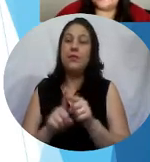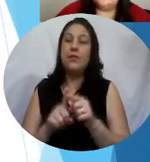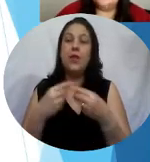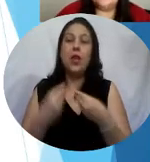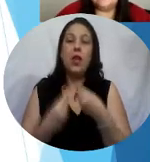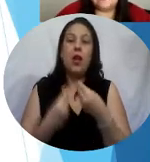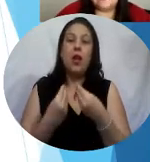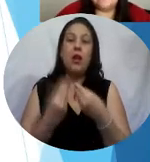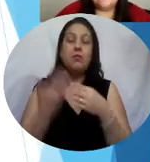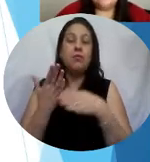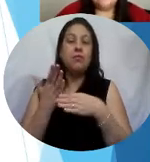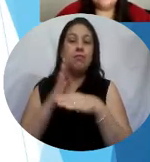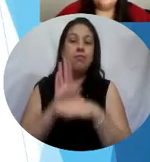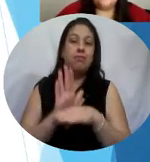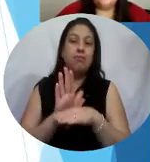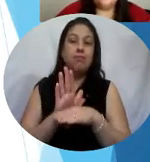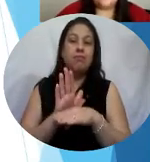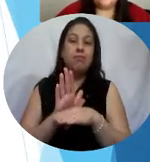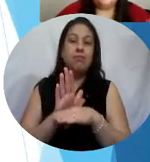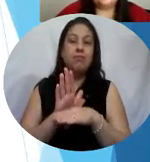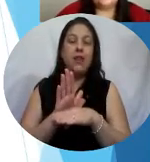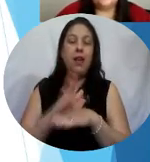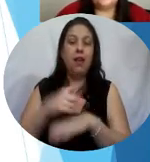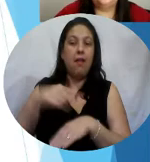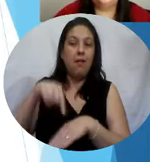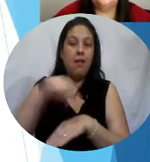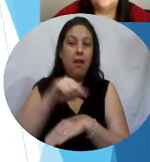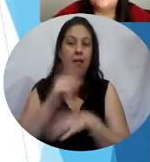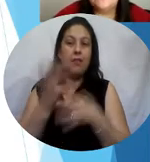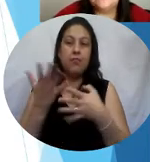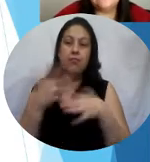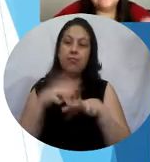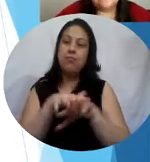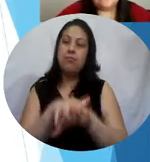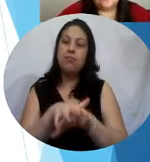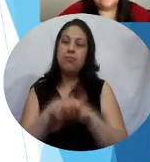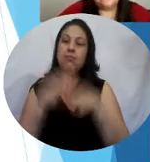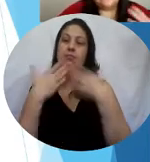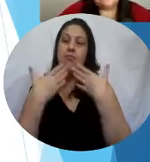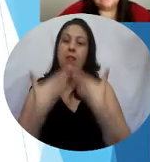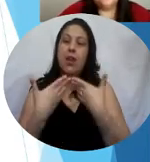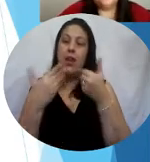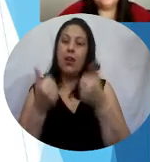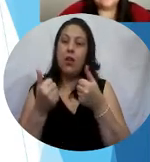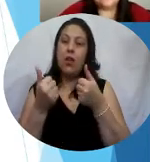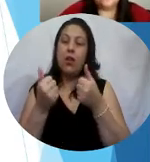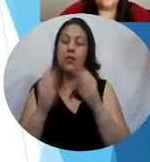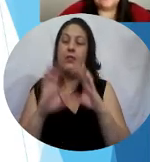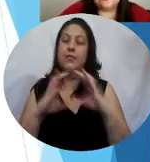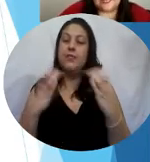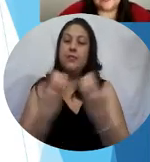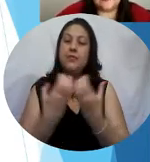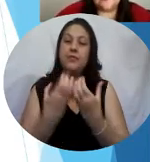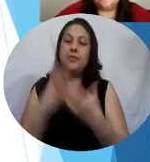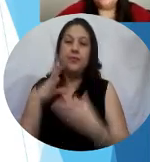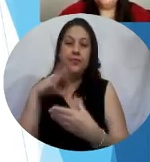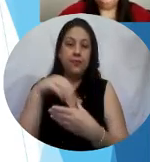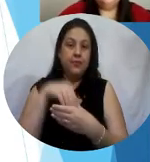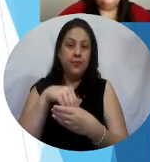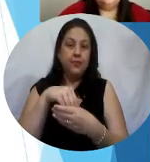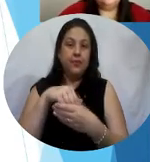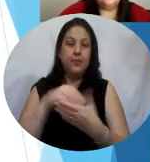podemos auxiliar e melhorar o processo de inclusão dessas pessoas dentro das nossas comunidades.